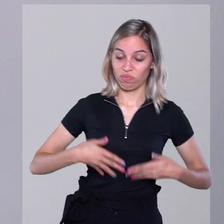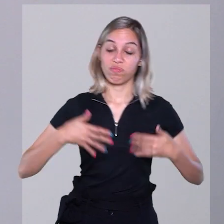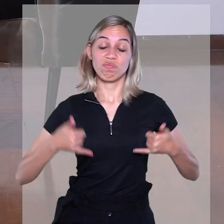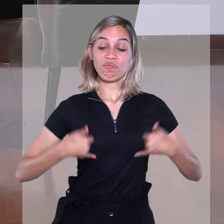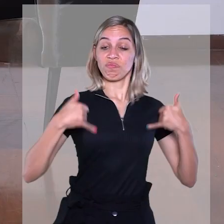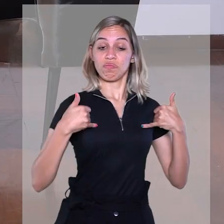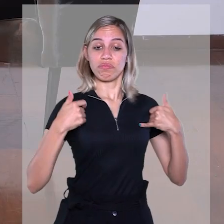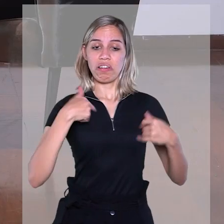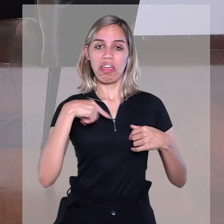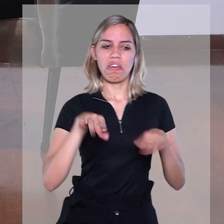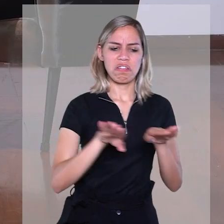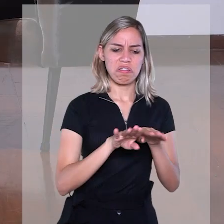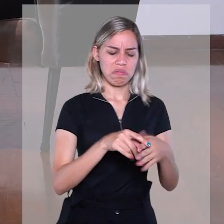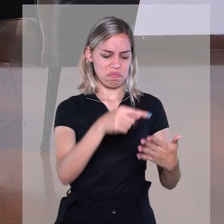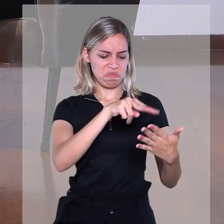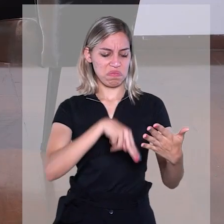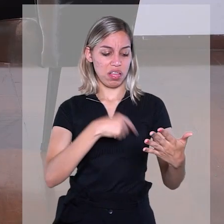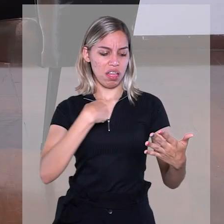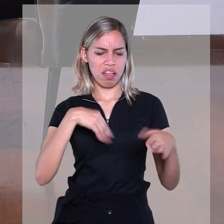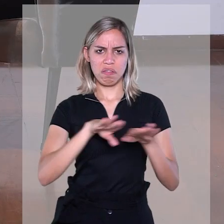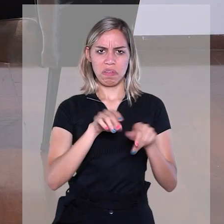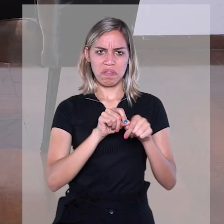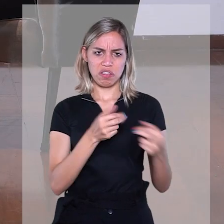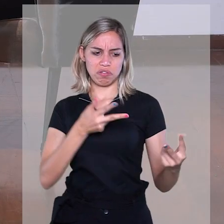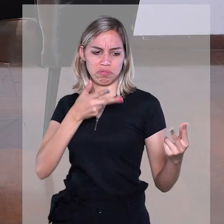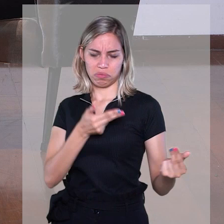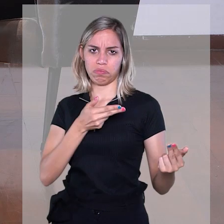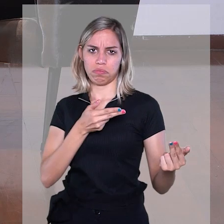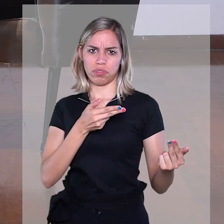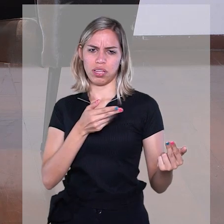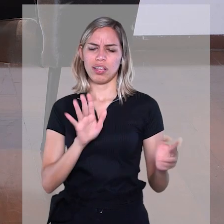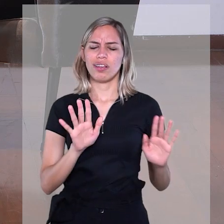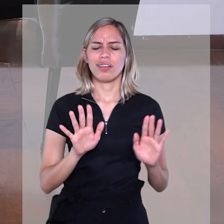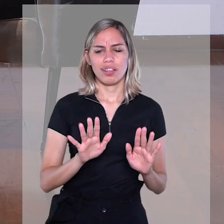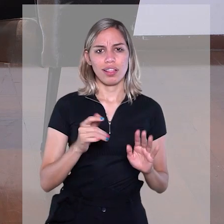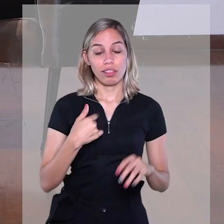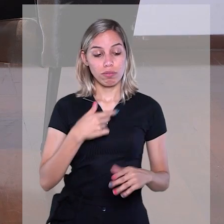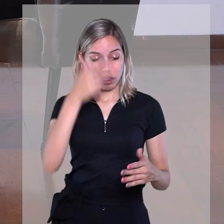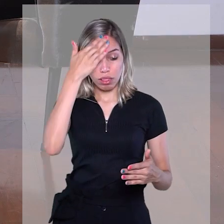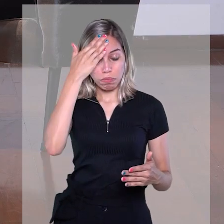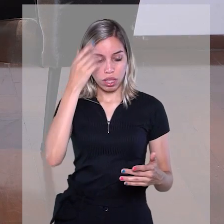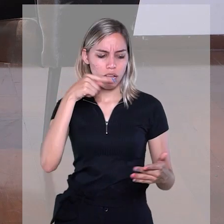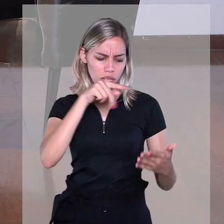até eu faço. Não, eu era muito vaidoso para dizer até eu, né? Não, isso eu posso fazer bem.